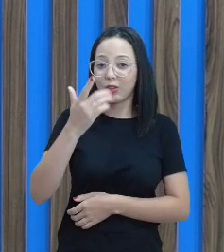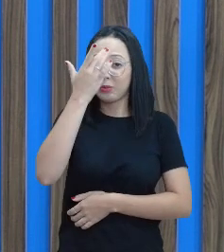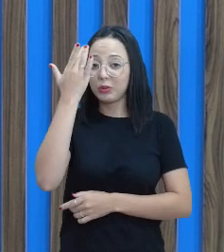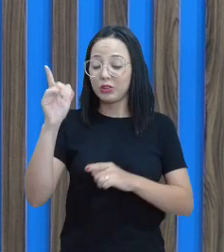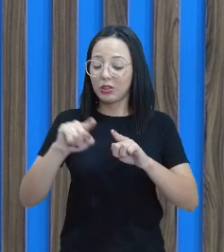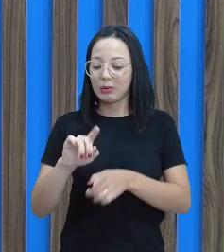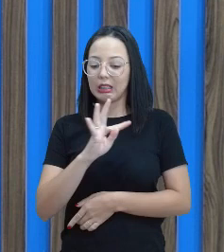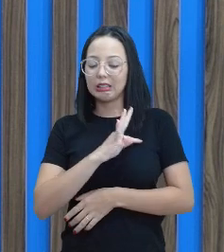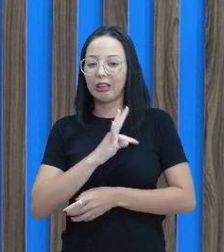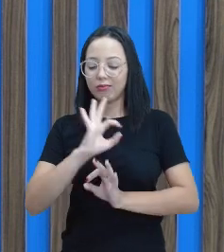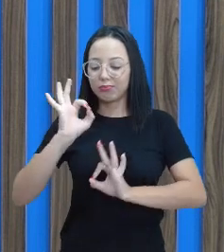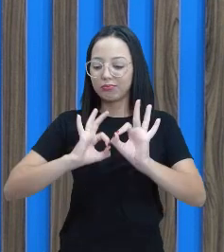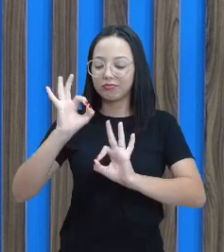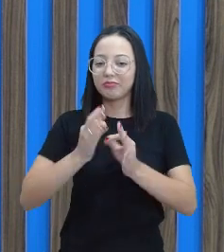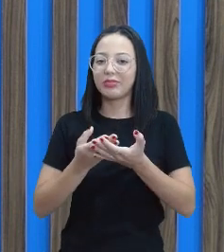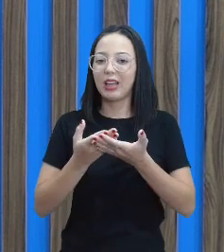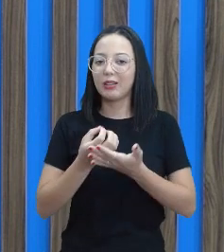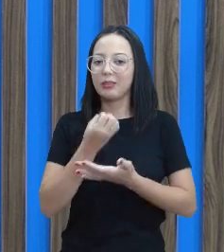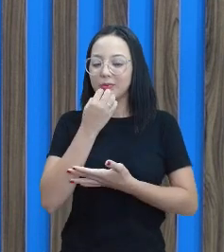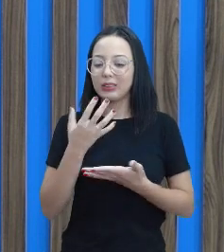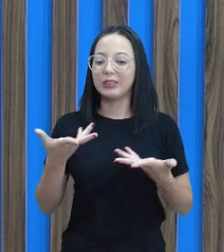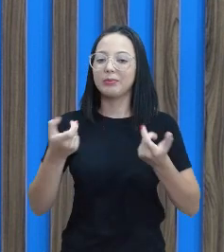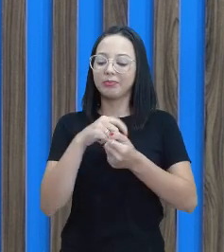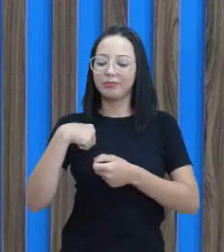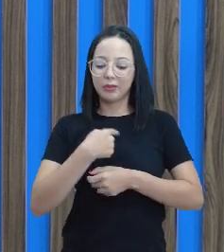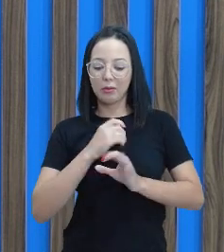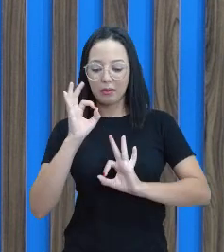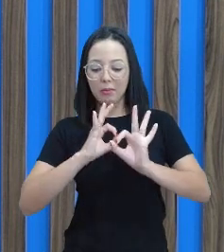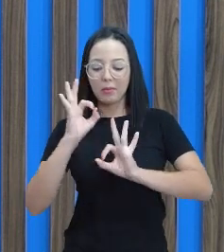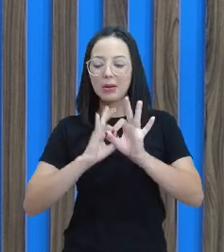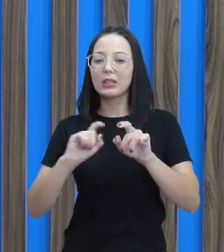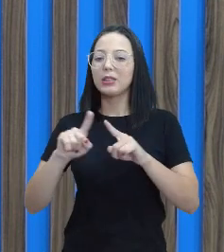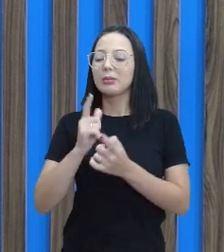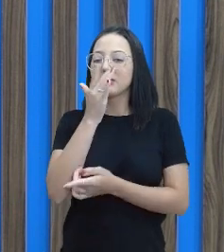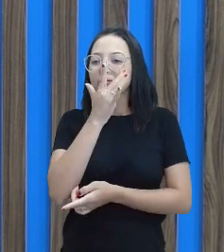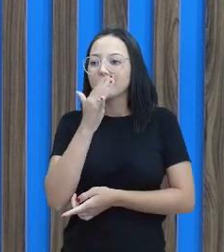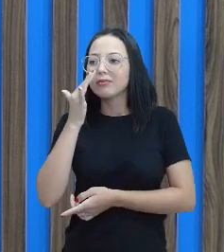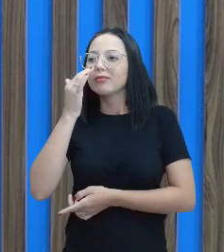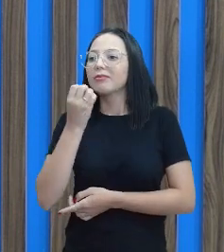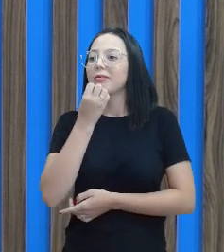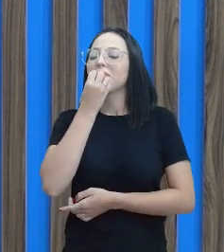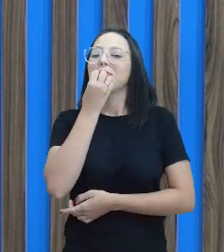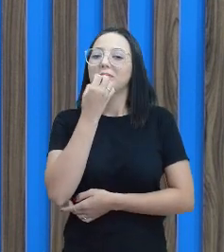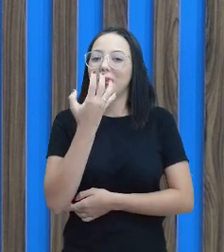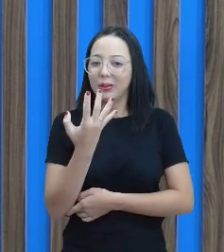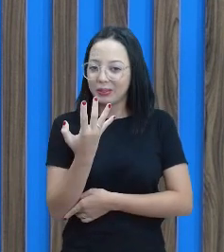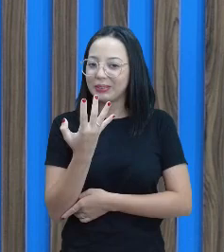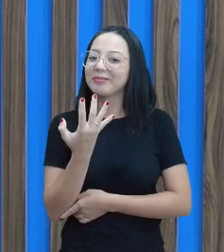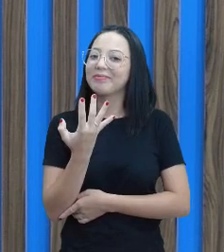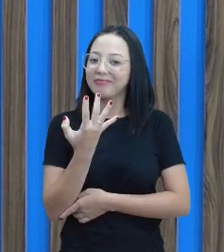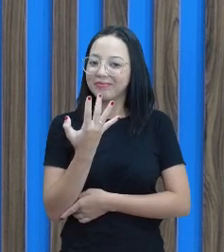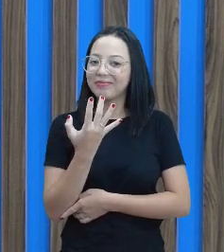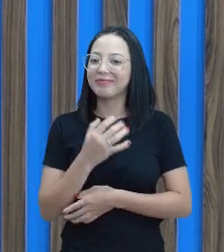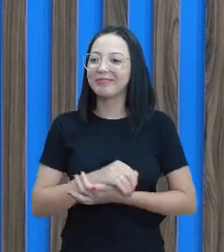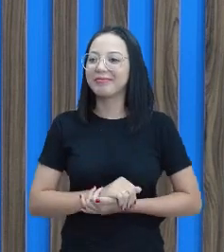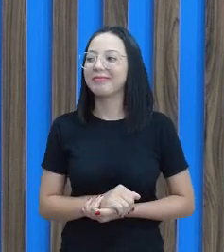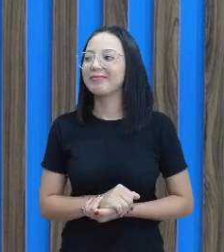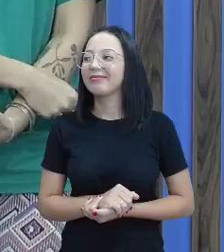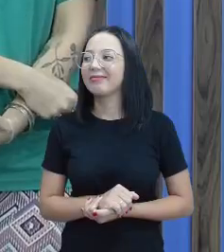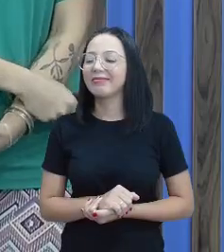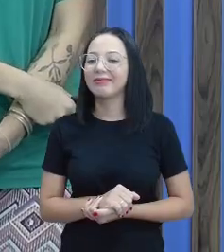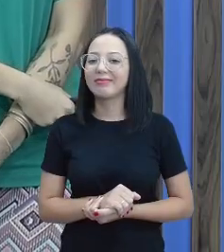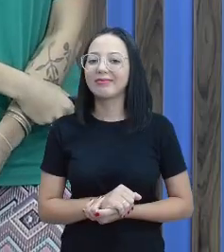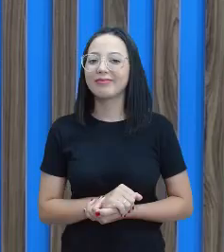da técnica que deixa essa aula mais bonita, a gente mais arrumado, até cheiroso, professora. Isso. Até cheiroso, né, Gil?